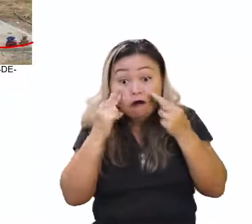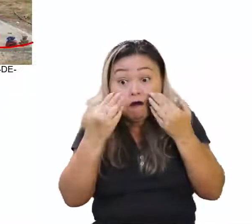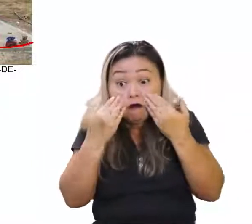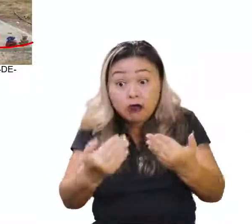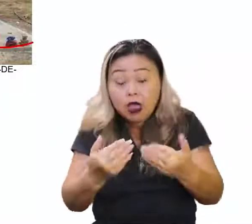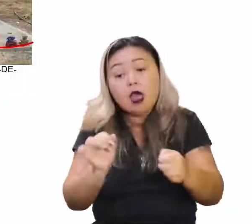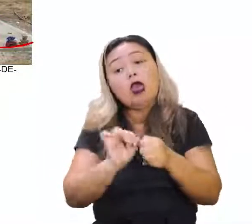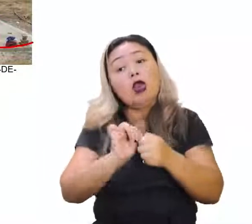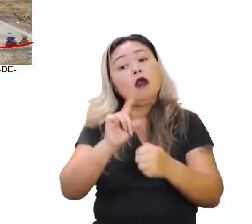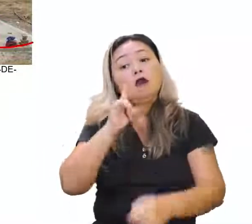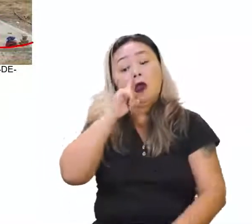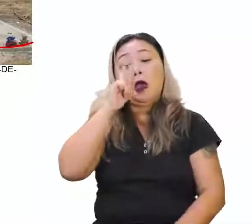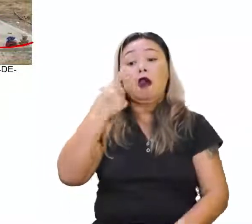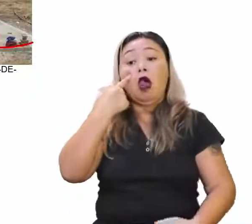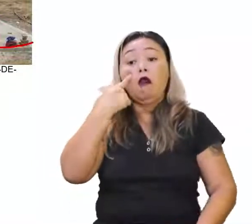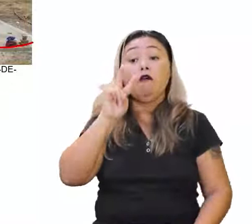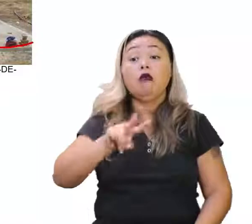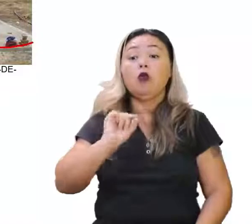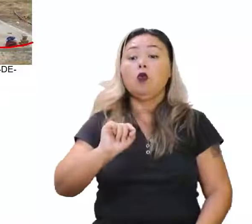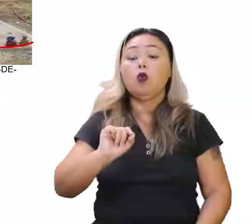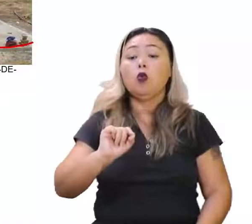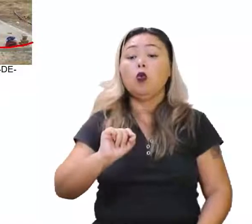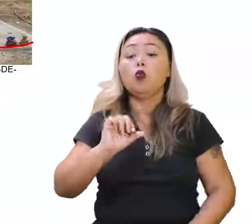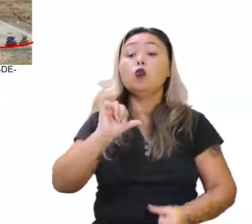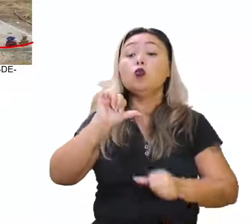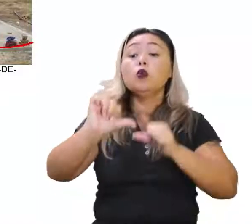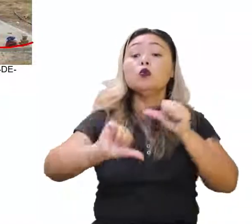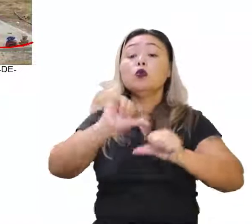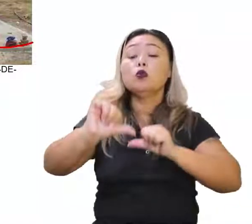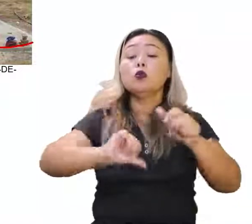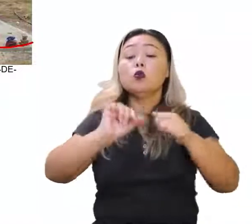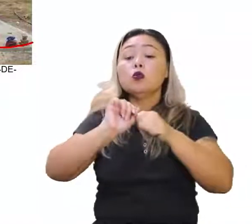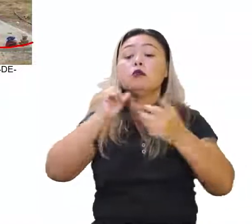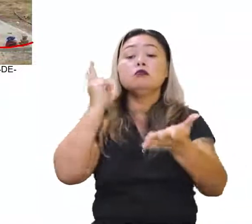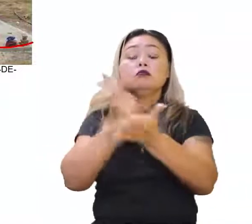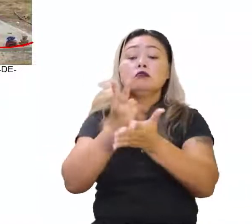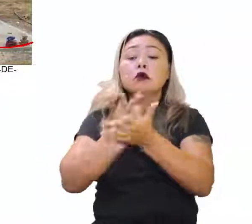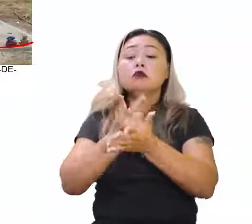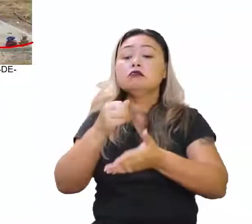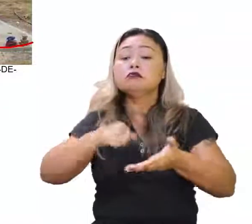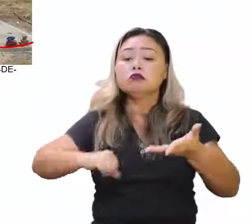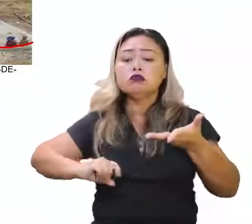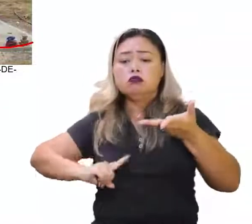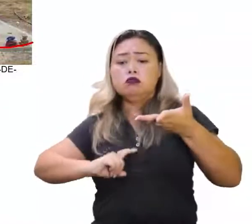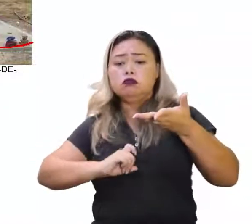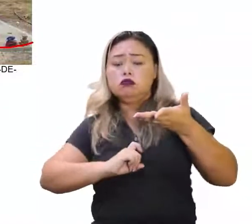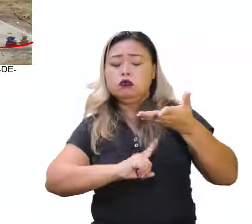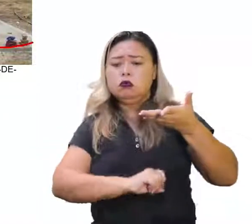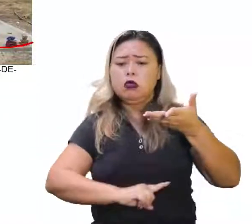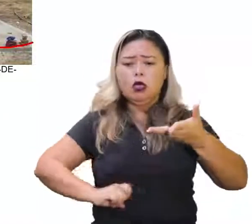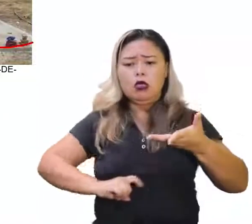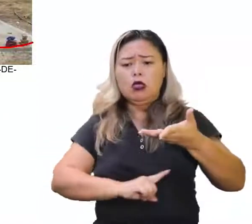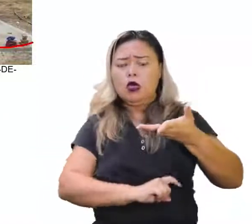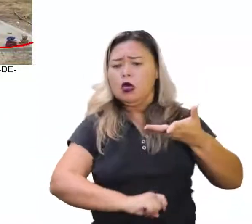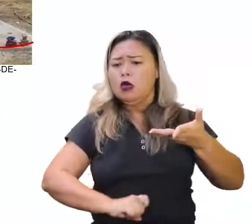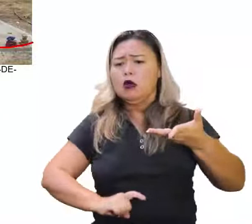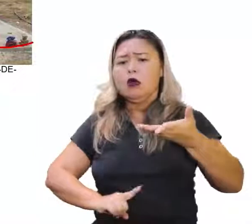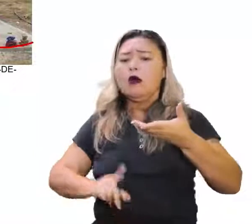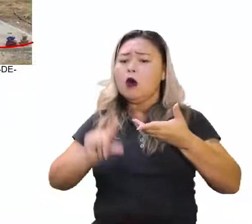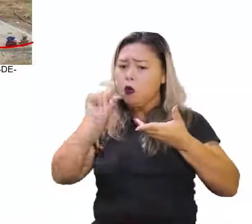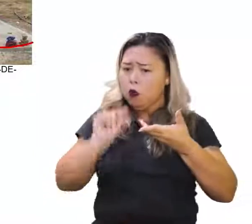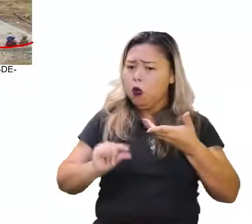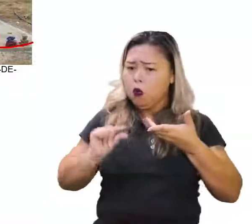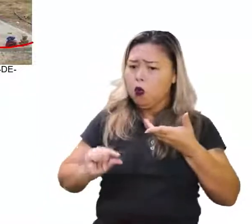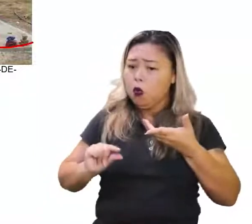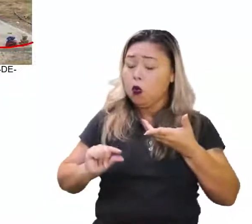Então, sempre ficar de olho no quê? O que vai alterar, professor? Mesmo que a população de vermes seja